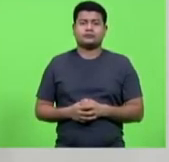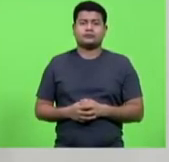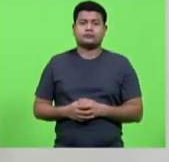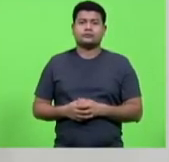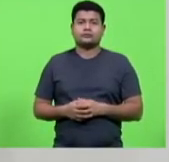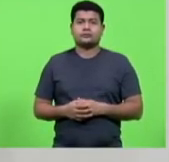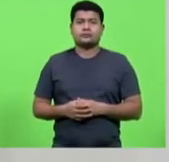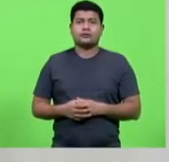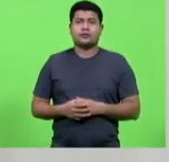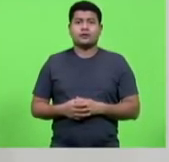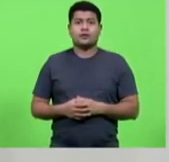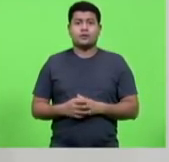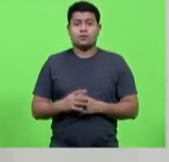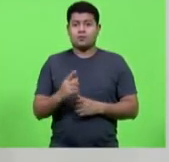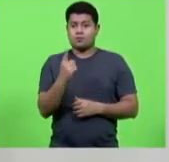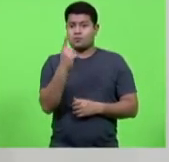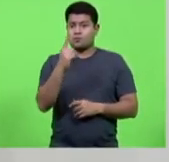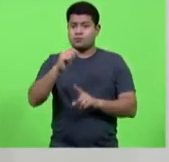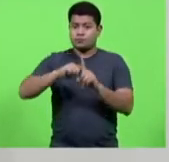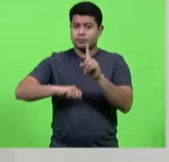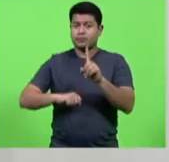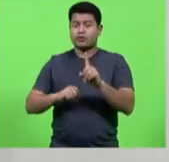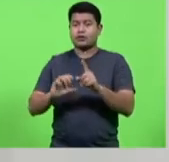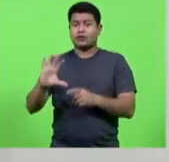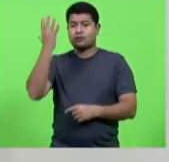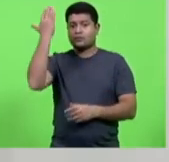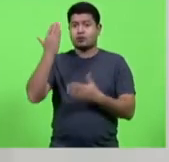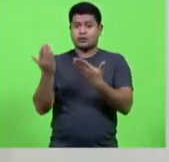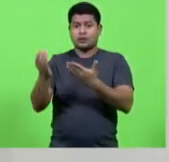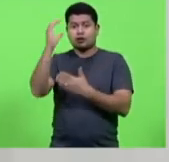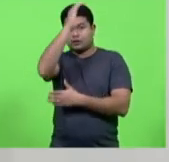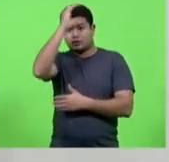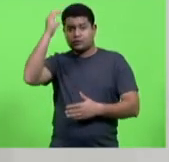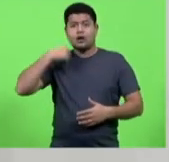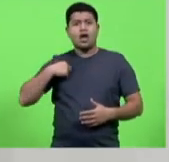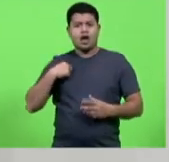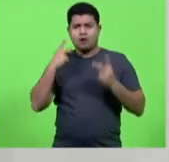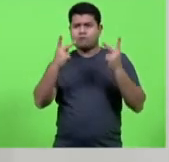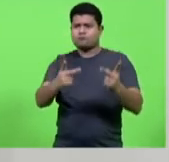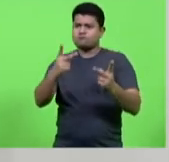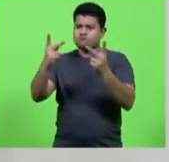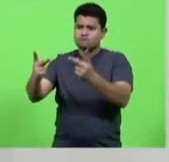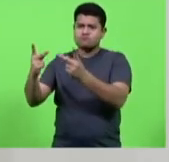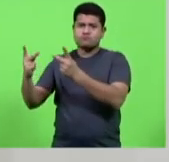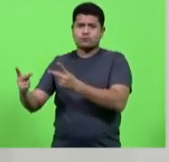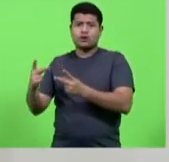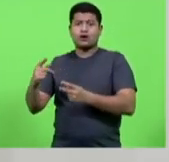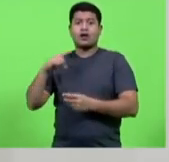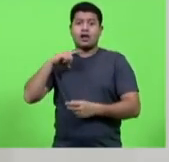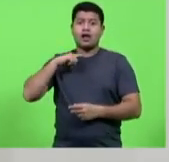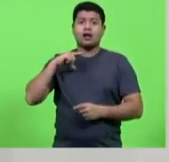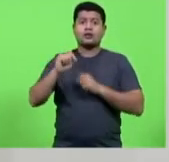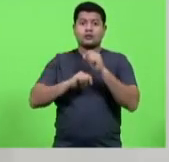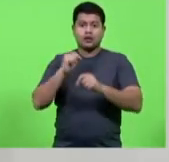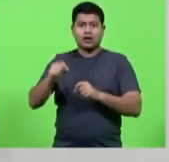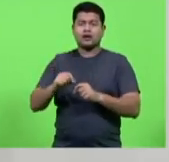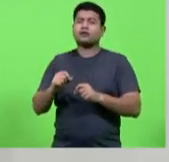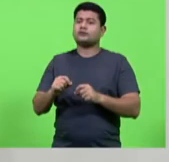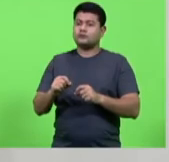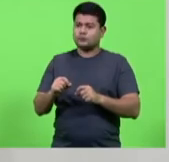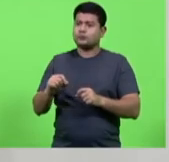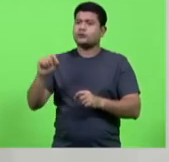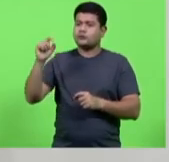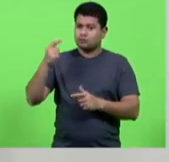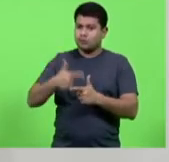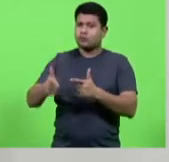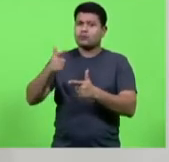Um mês antes do acontecido em Criciúma, passei em batalhão por batalhão, falando: nós seremos alvos do novo cangaço. Nós seremos alvo do novo